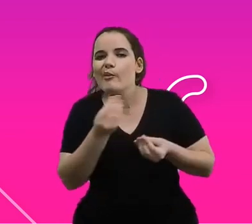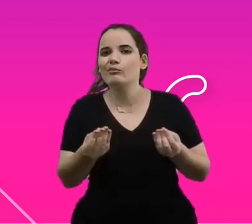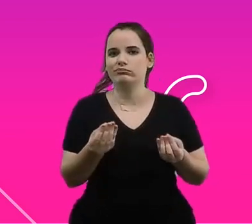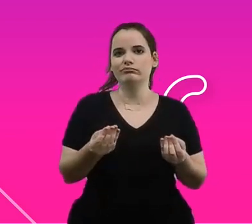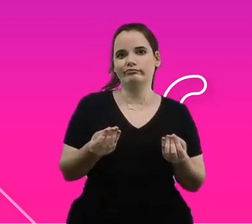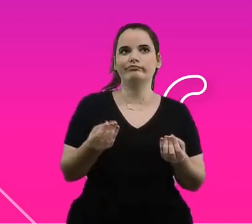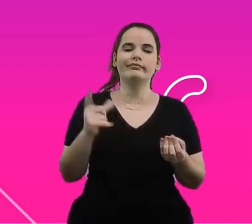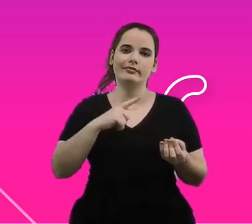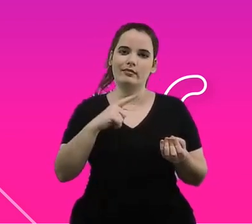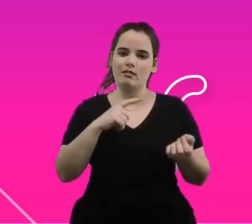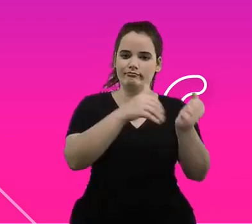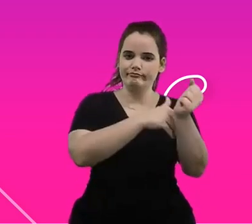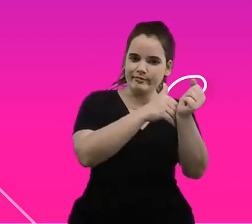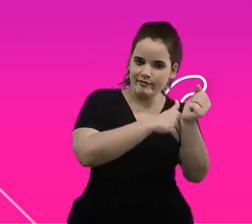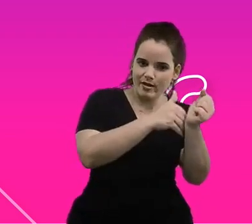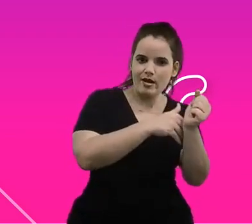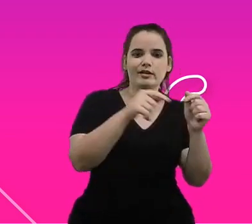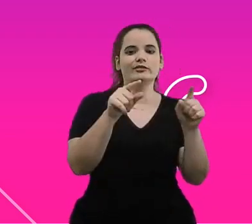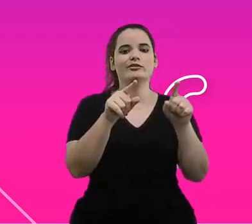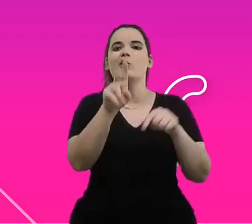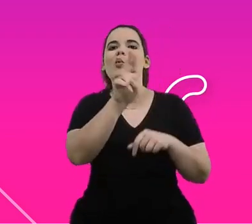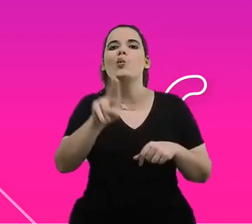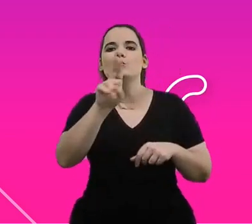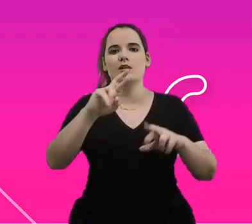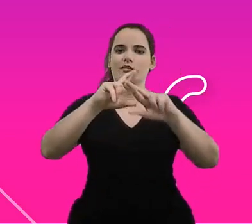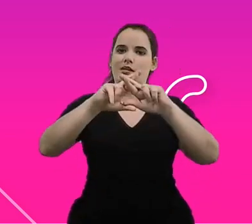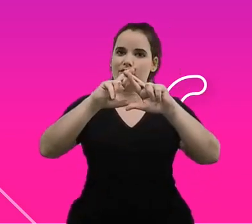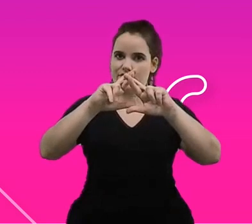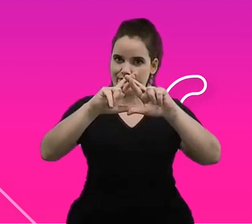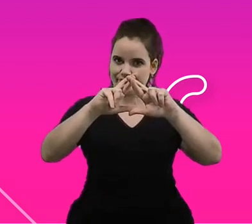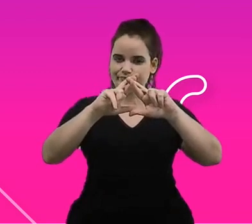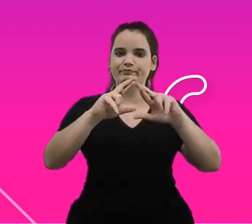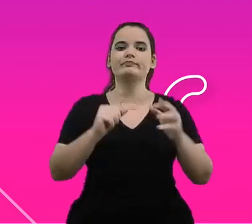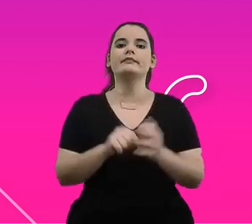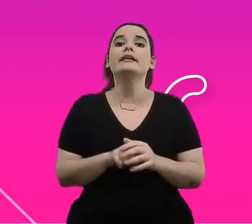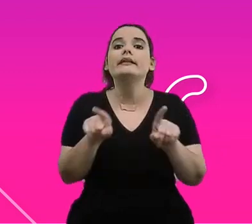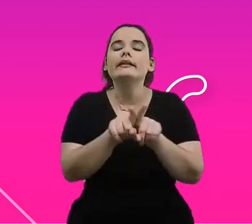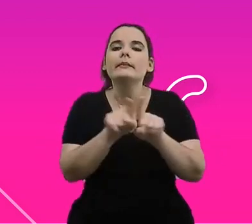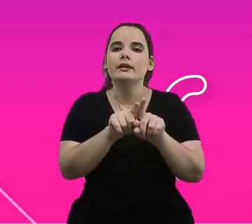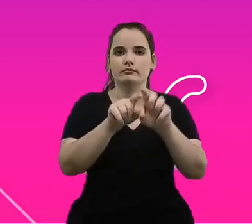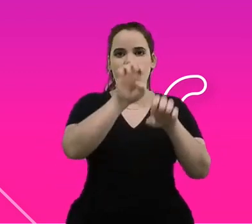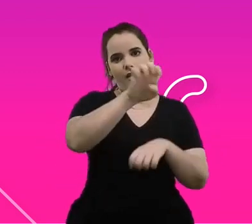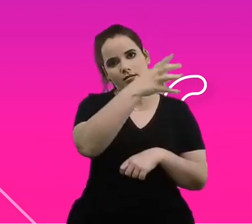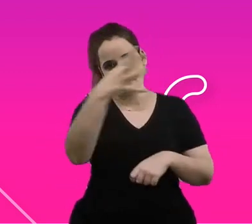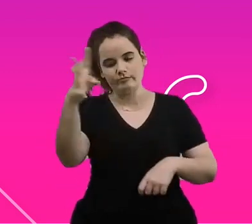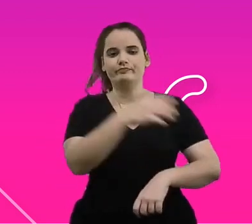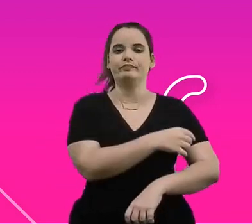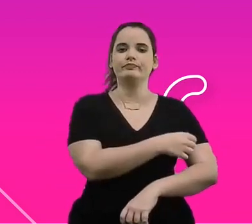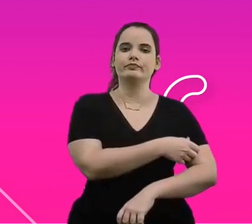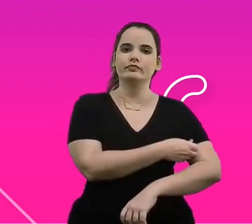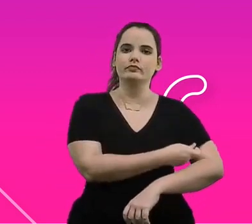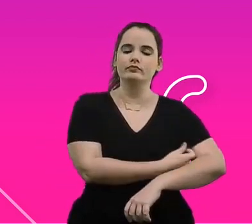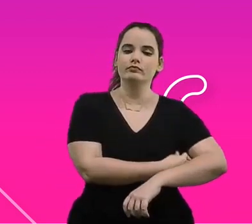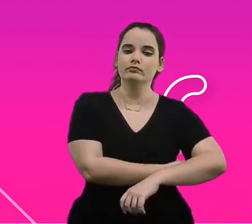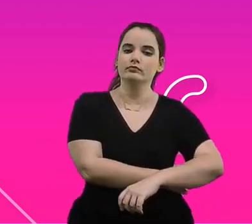uma das atividades econômicas que mais merece estudo agora, né, nesse momento, que é a questão